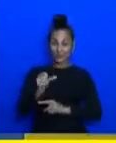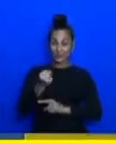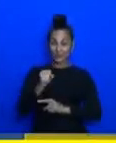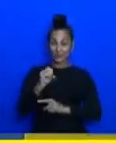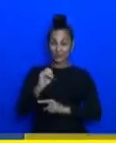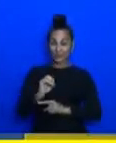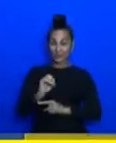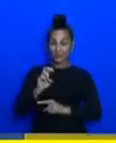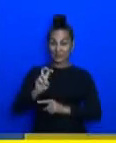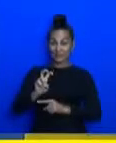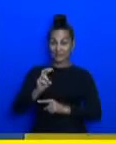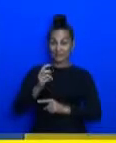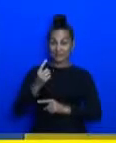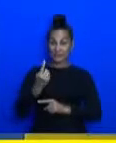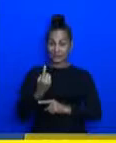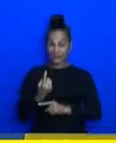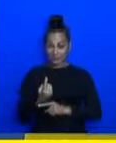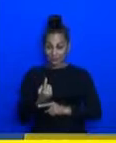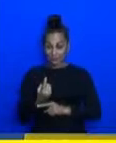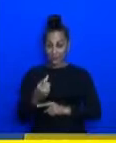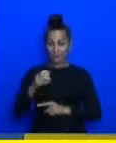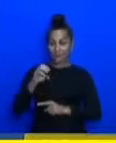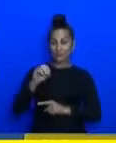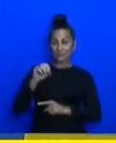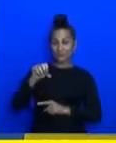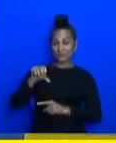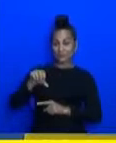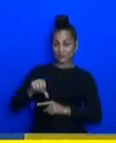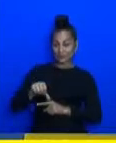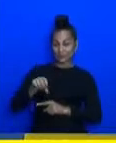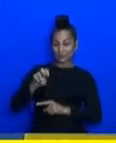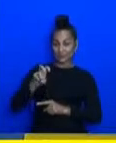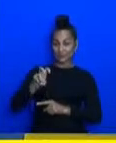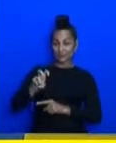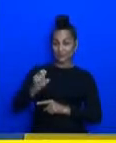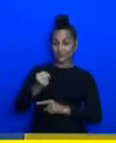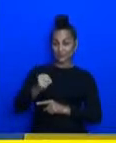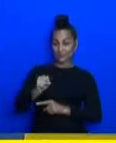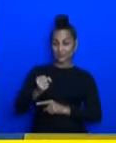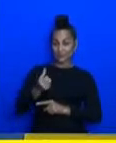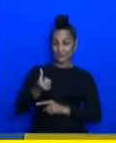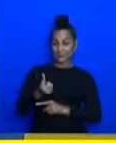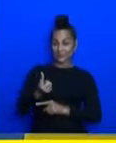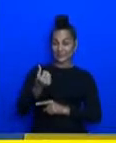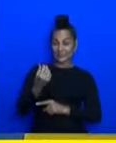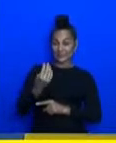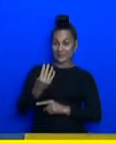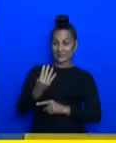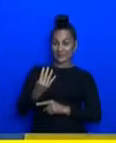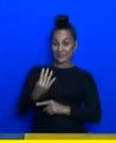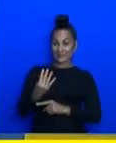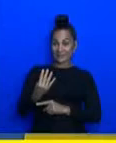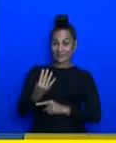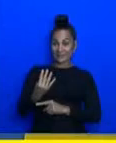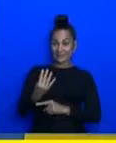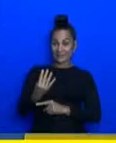49, 80, 51, 09, 58 e